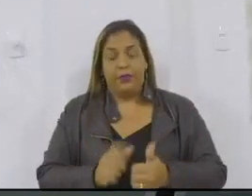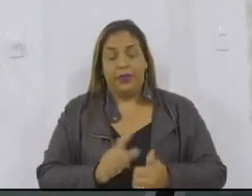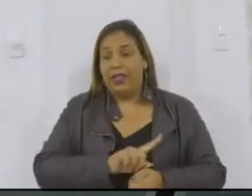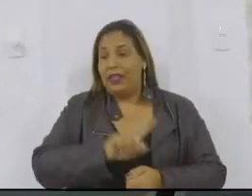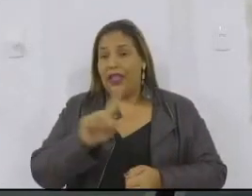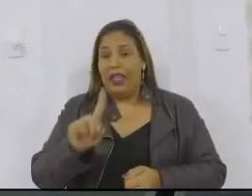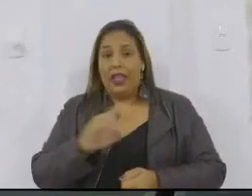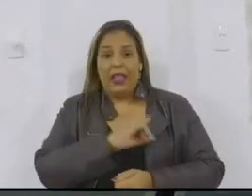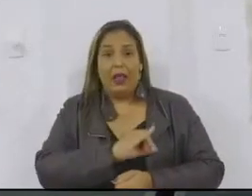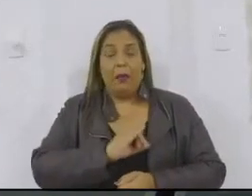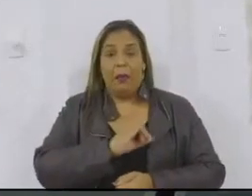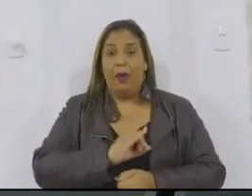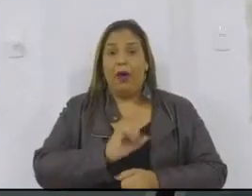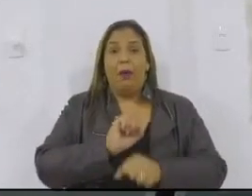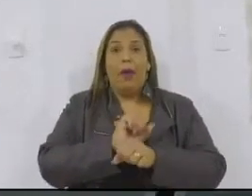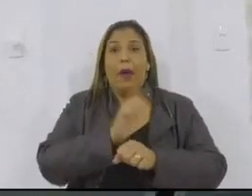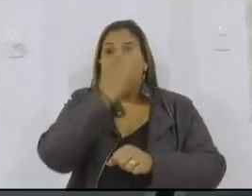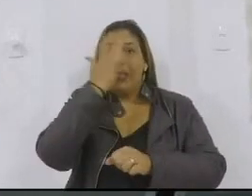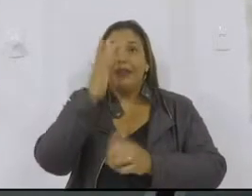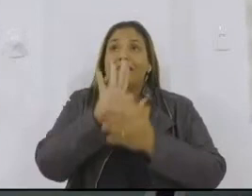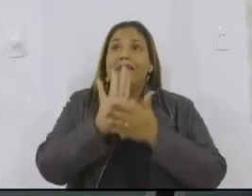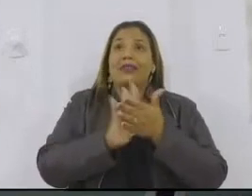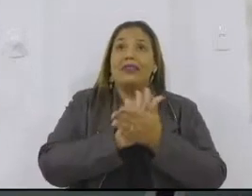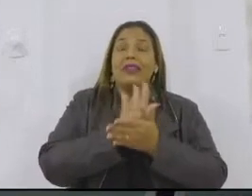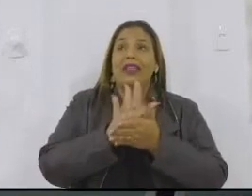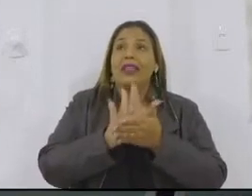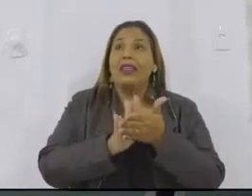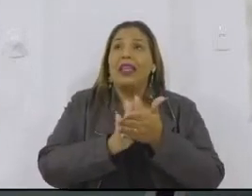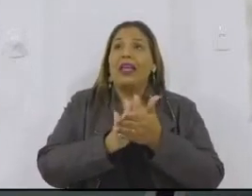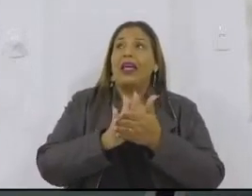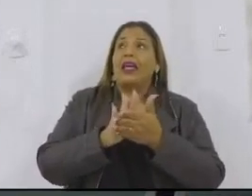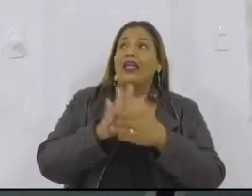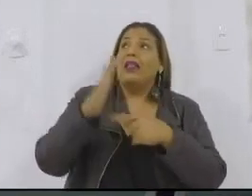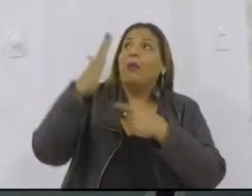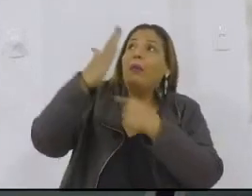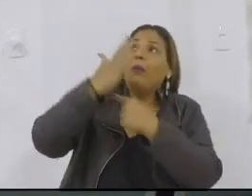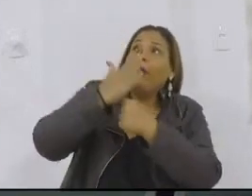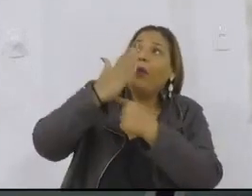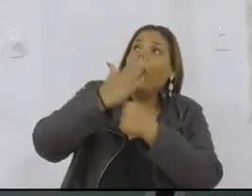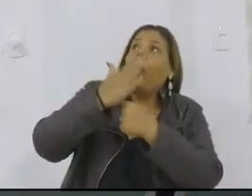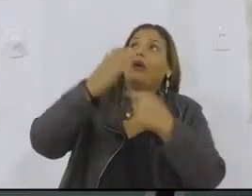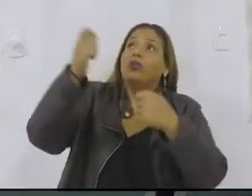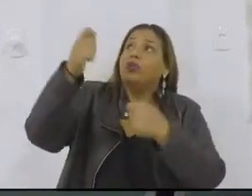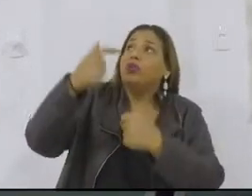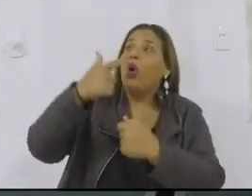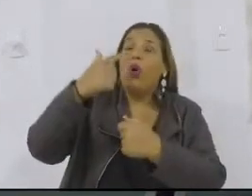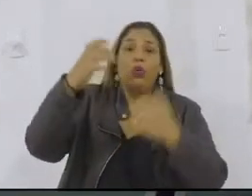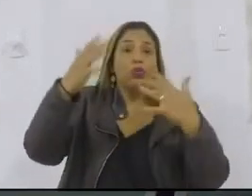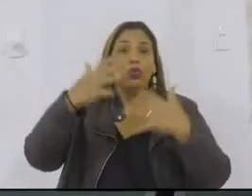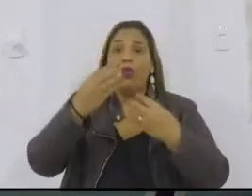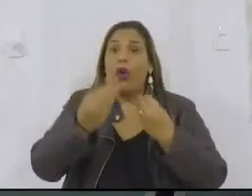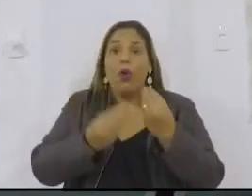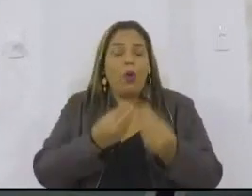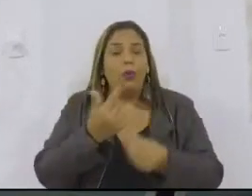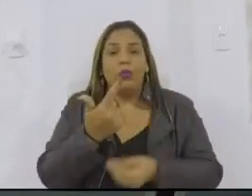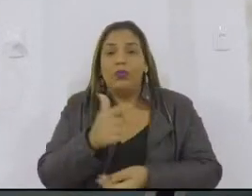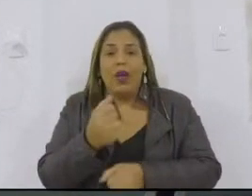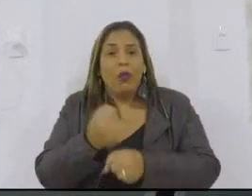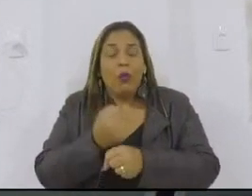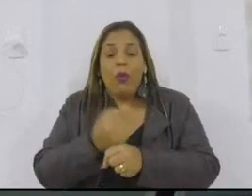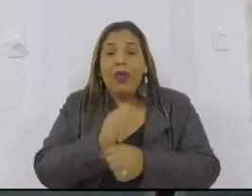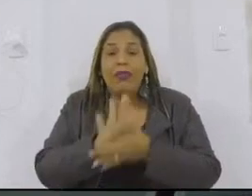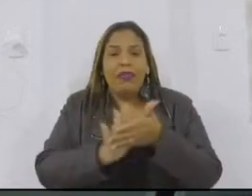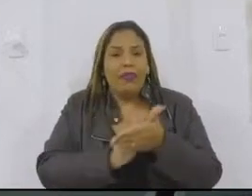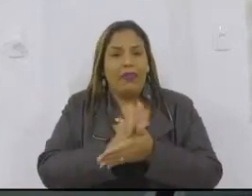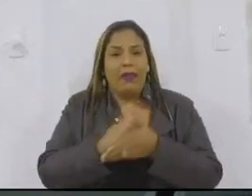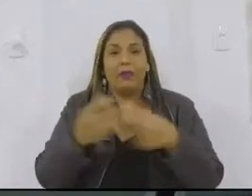uma guarita que as pessoas possam ficar embaixo ali para tapar do sol e da chuva. Quer dizer, nós temos que começar a abrir